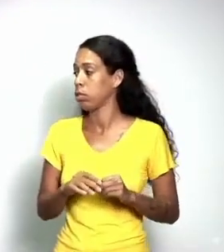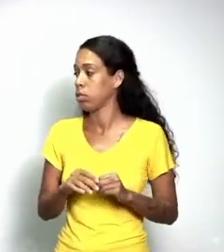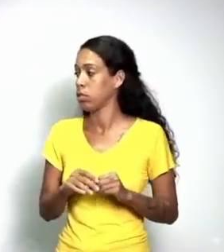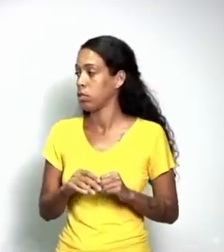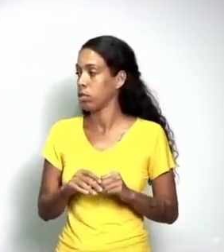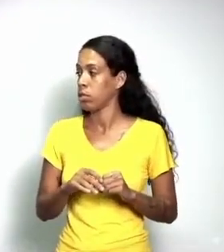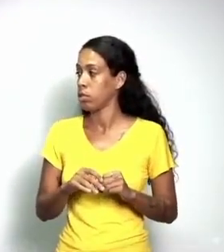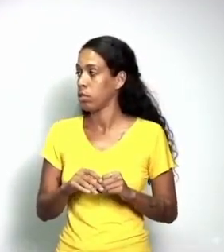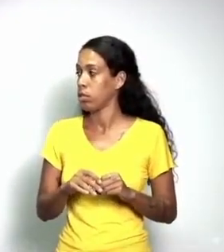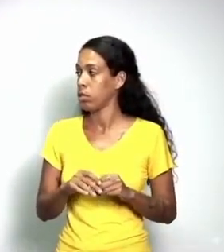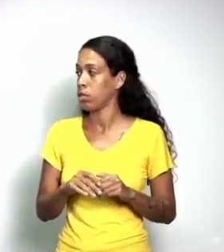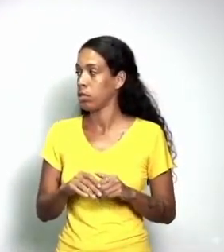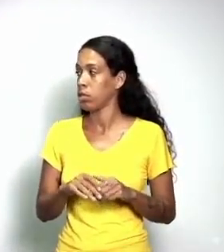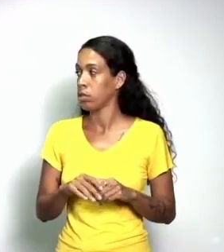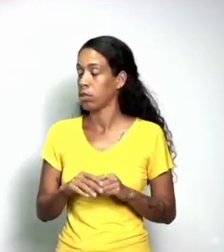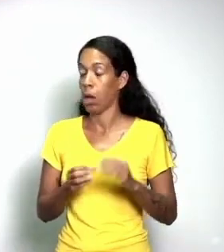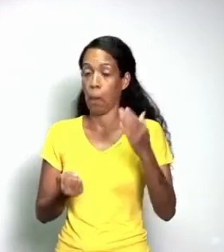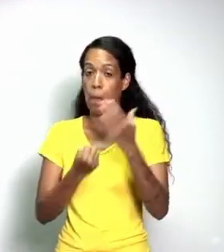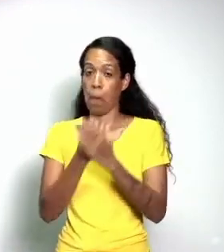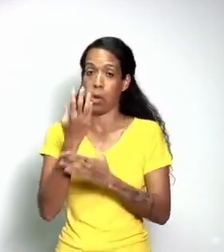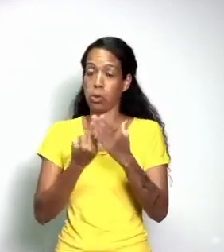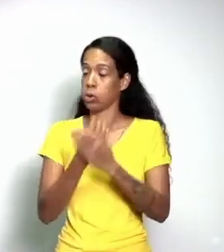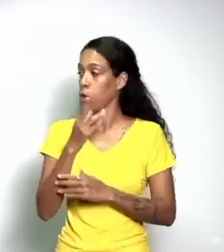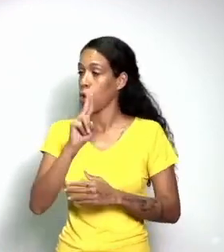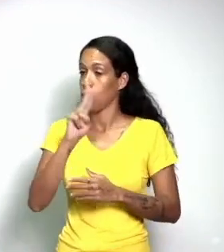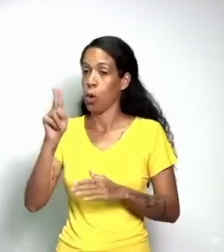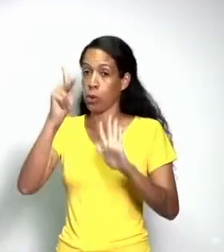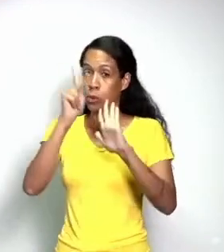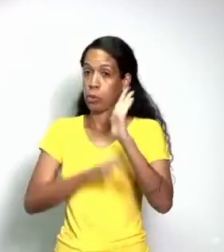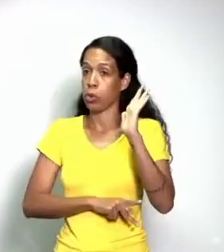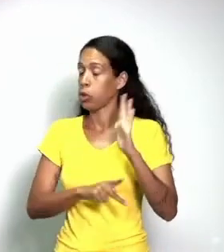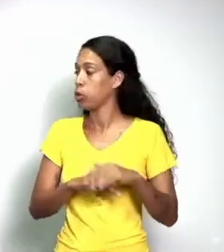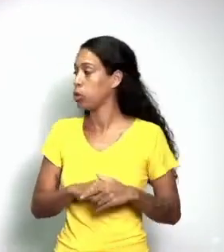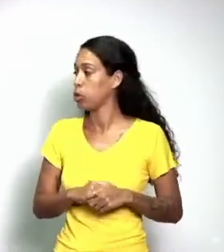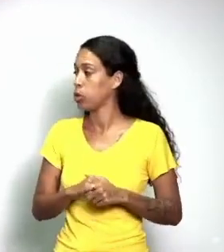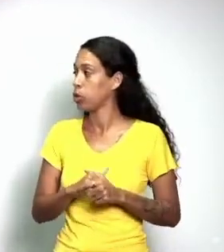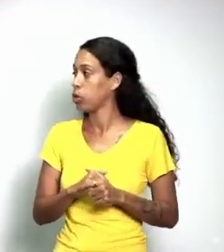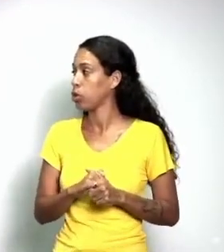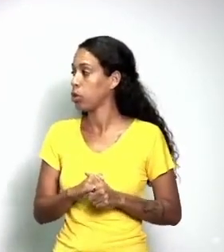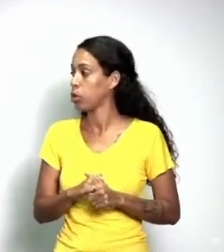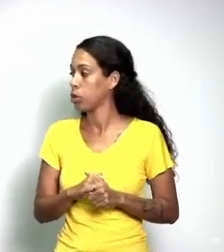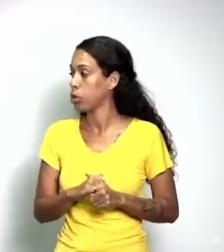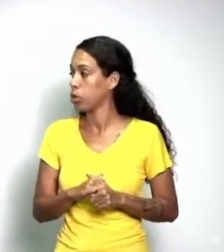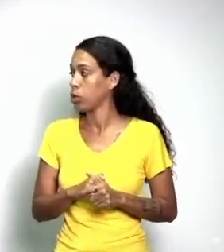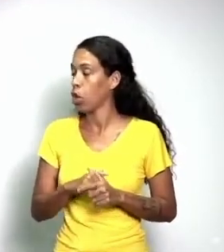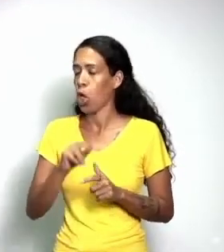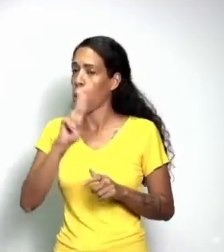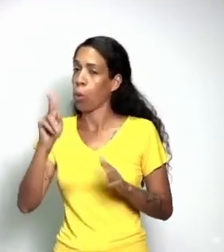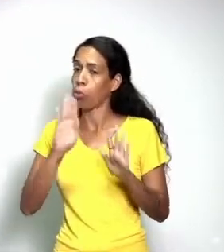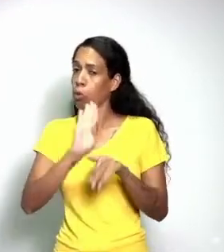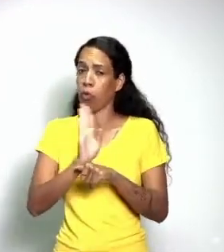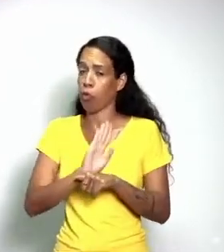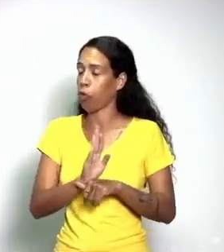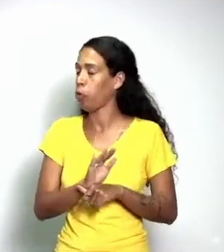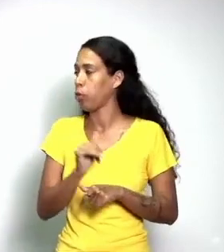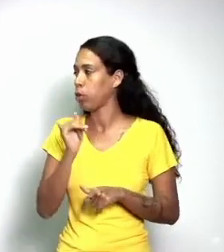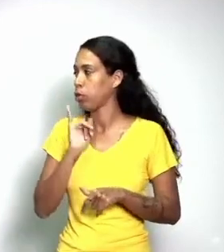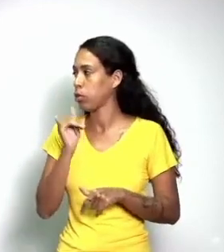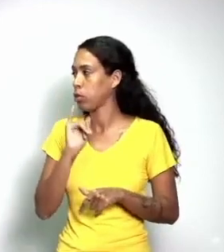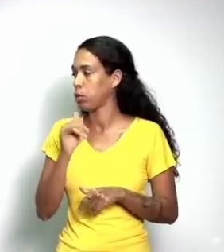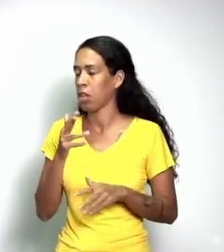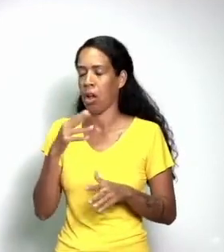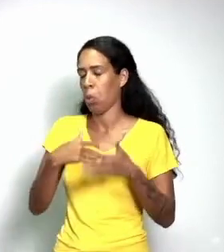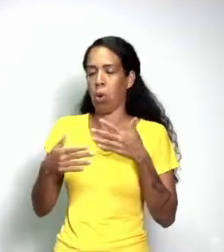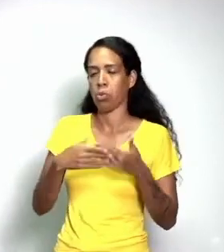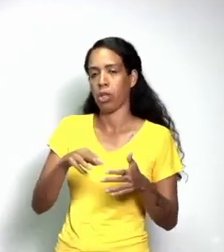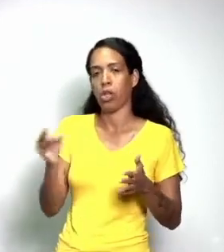gente identifique na produção é o nome do projeto que a gente está filmando, então, geralmente, o nome do filme, ou, se não for um